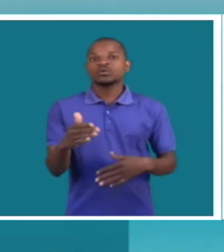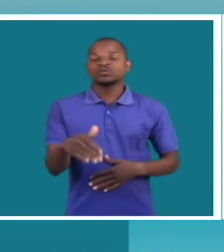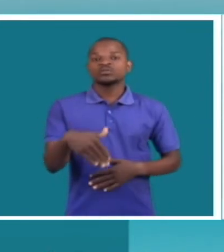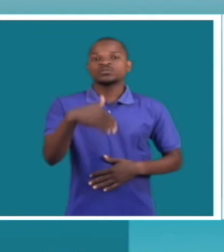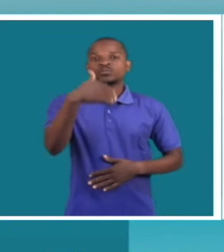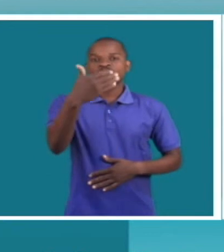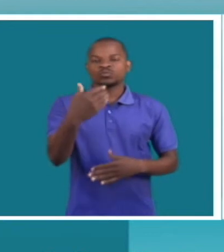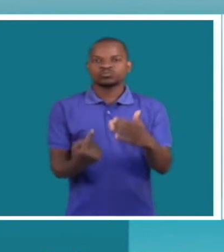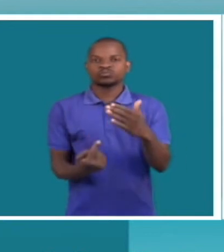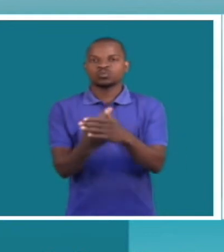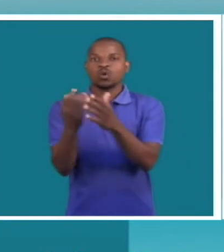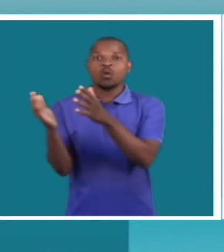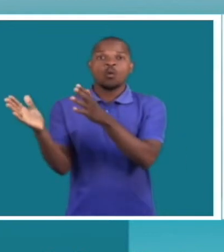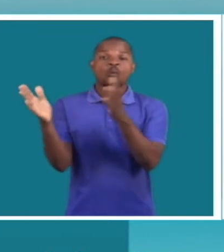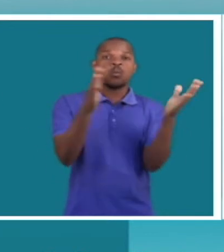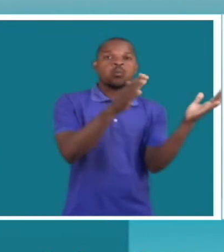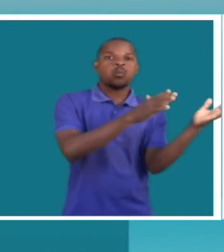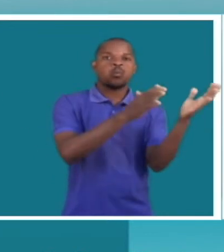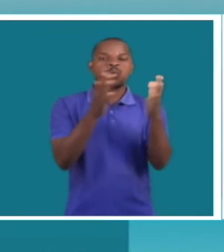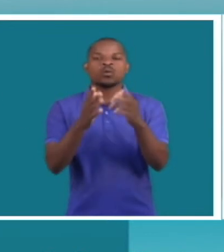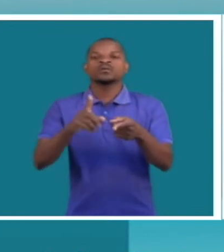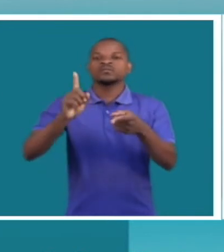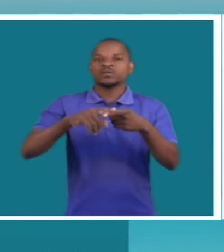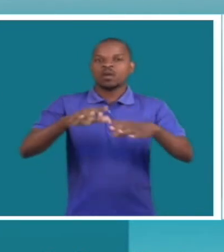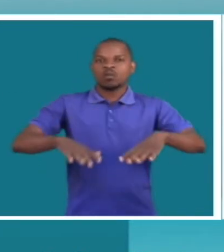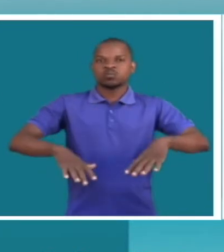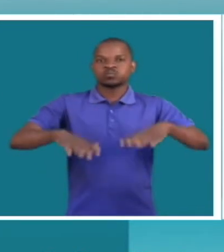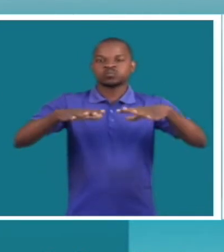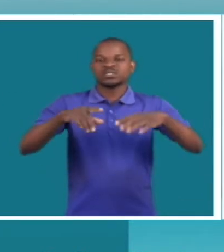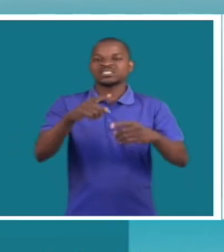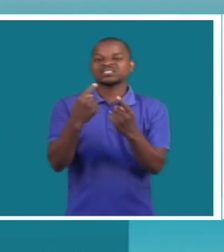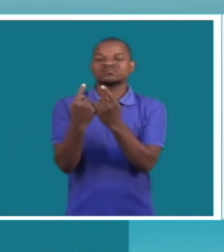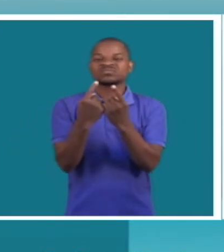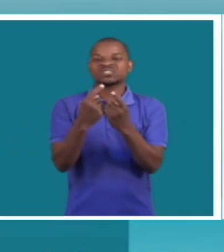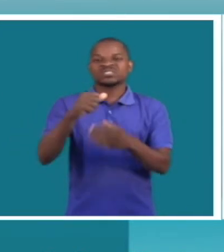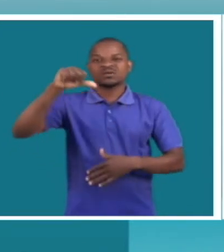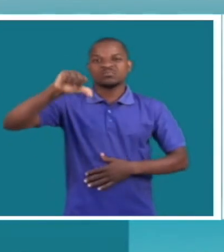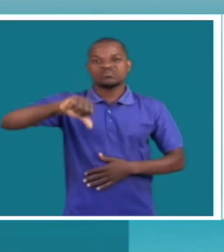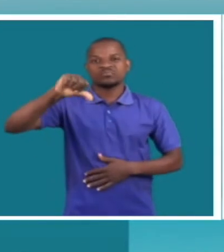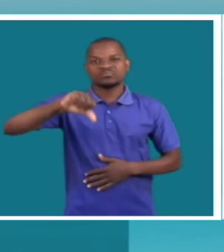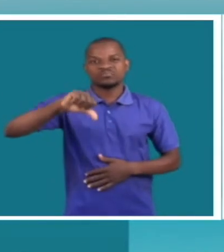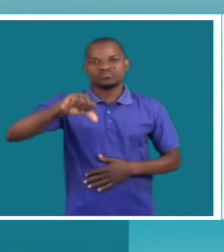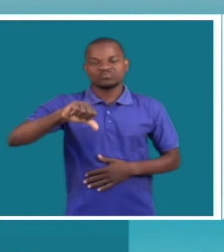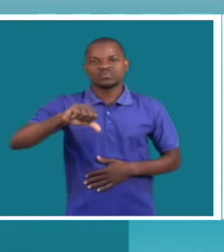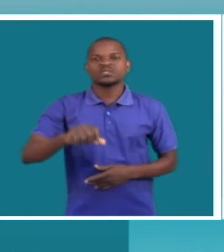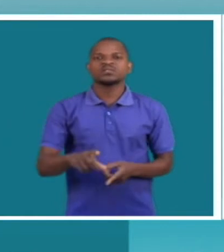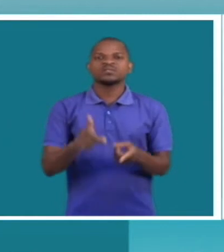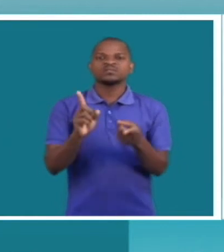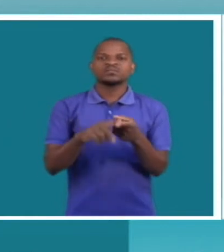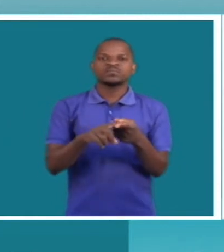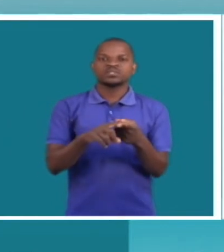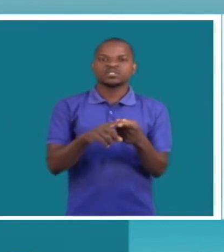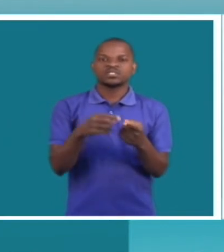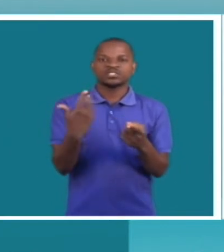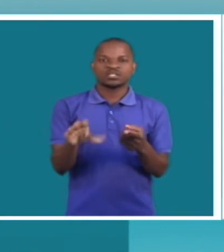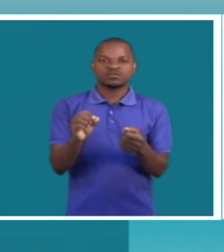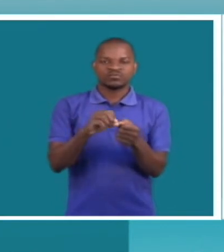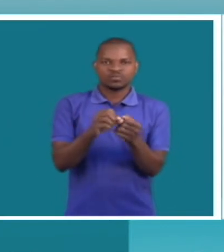do ciclone e das cheias é muito grave. Temos uma